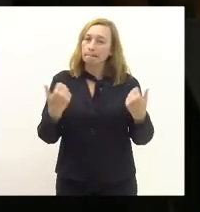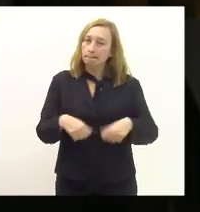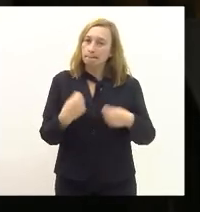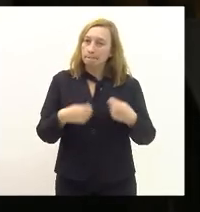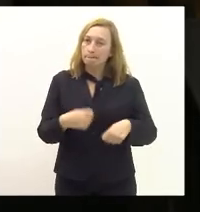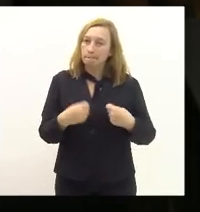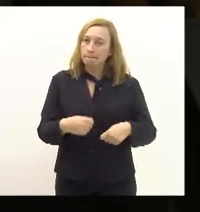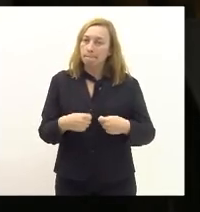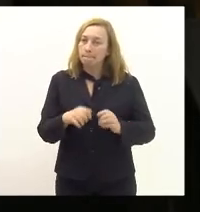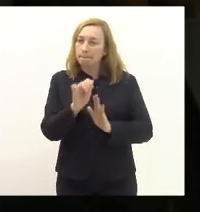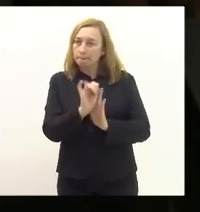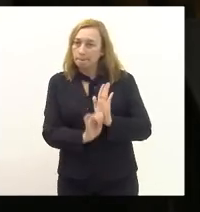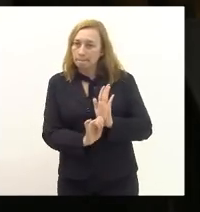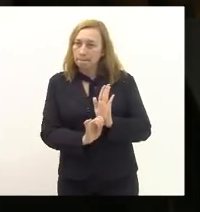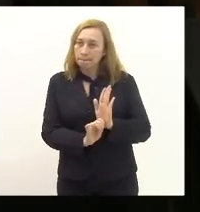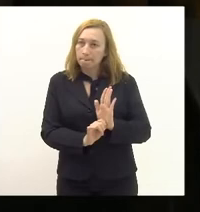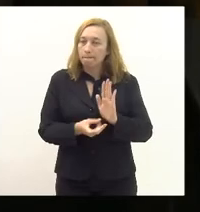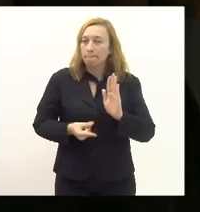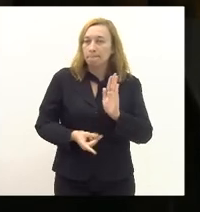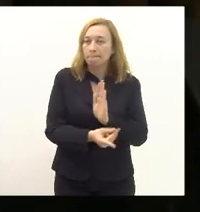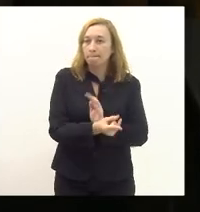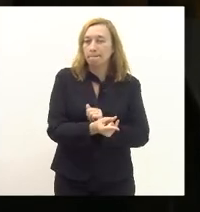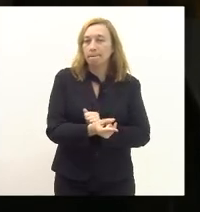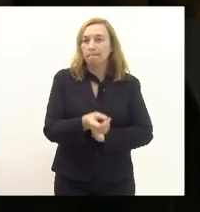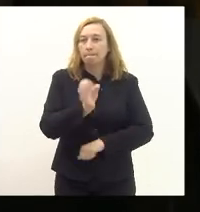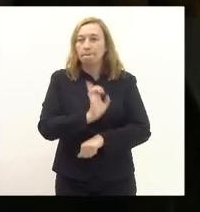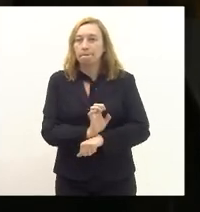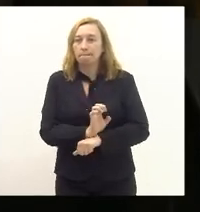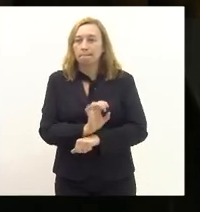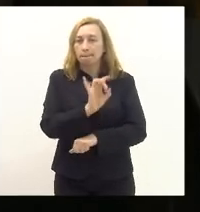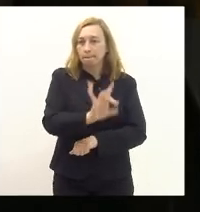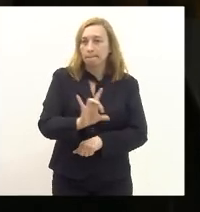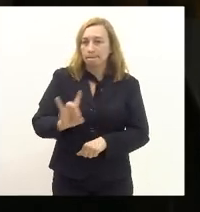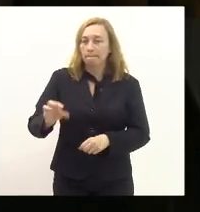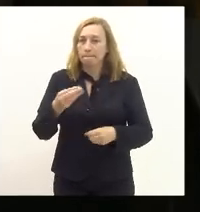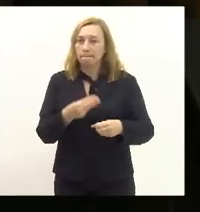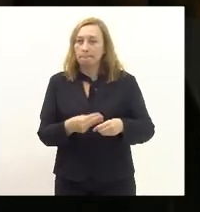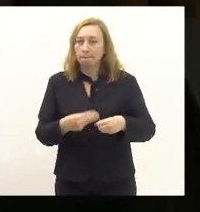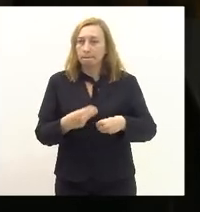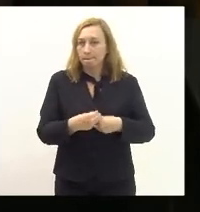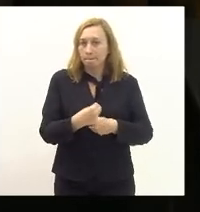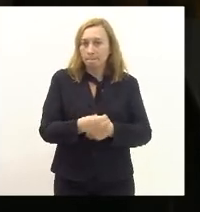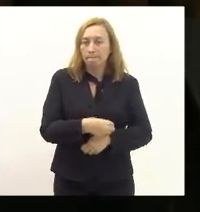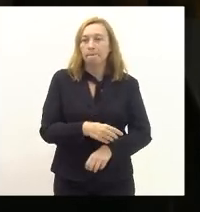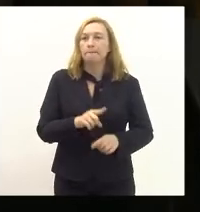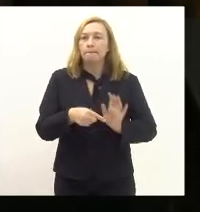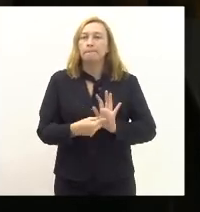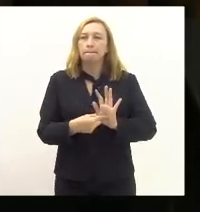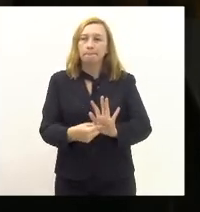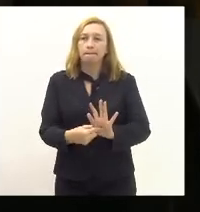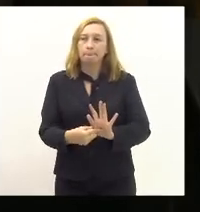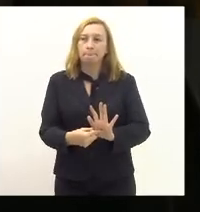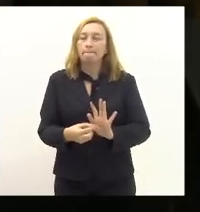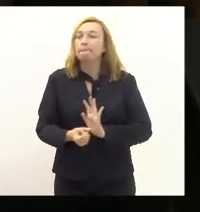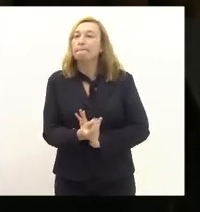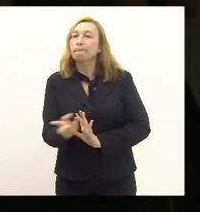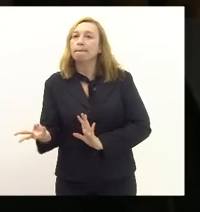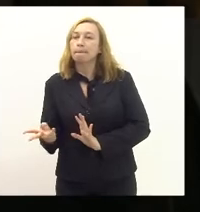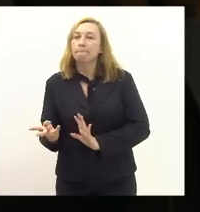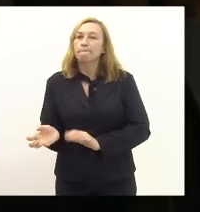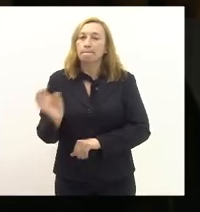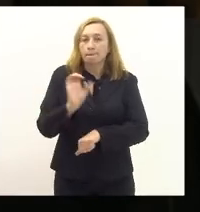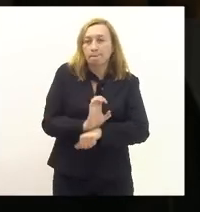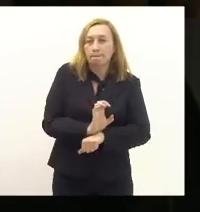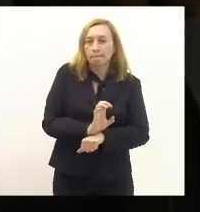de um relatório de investimento estadual por município. Isso impõe a demonstração de quanto que o Estado